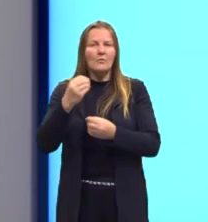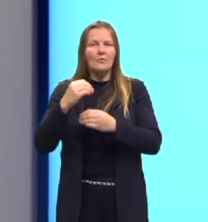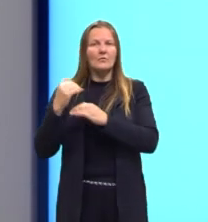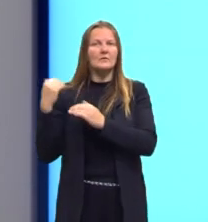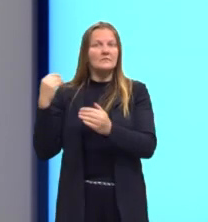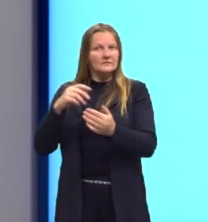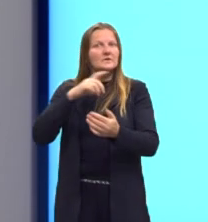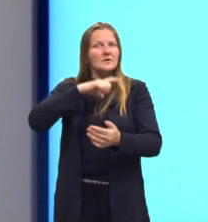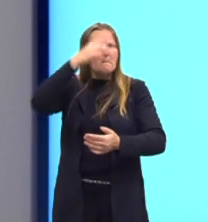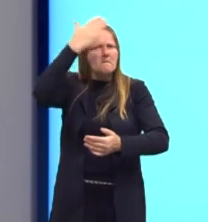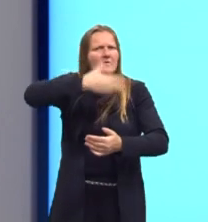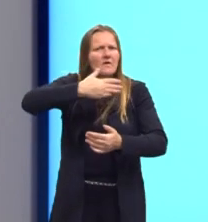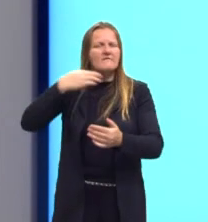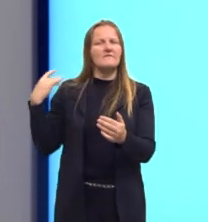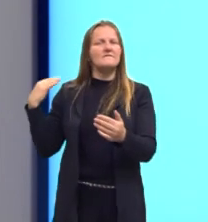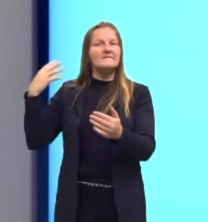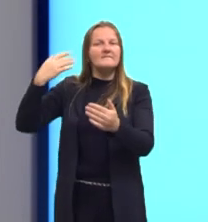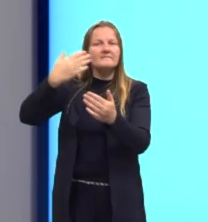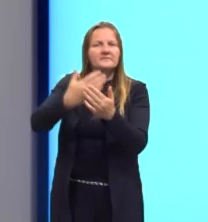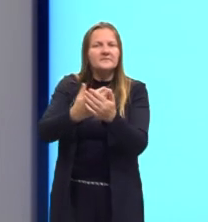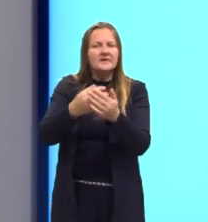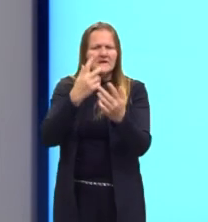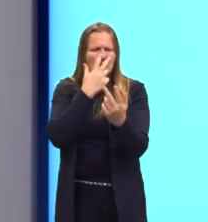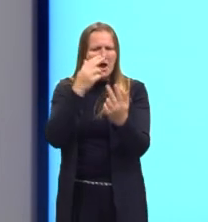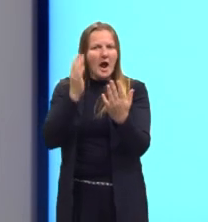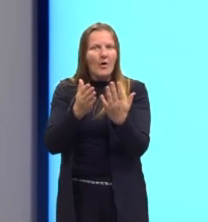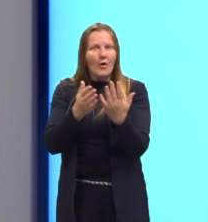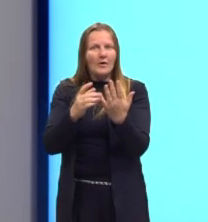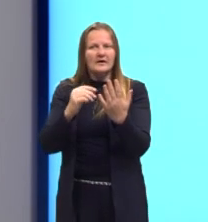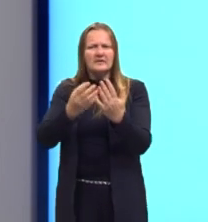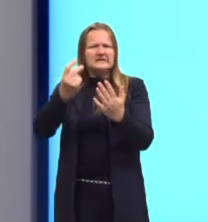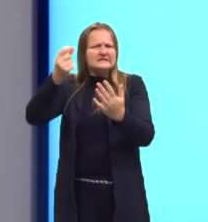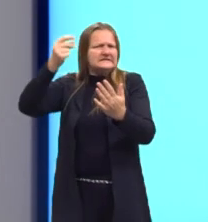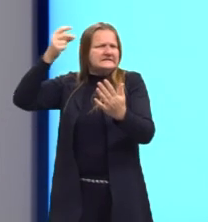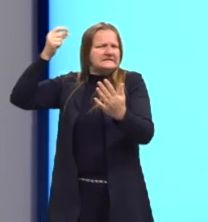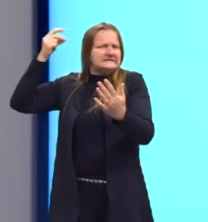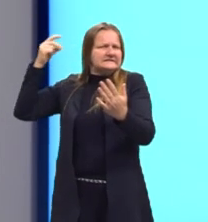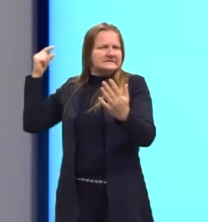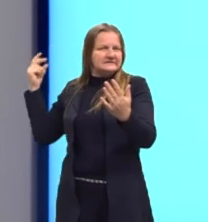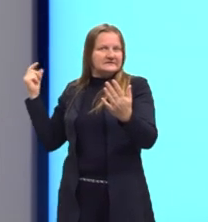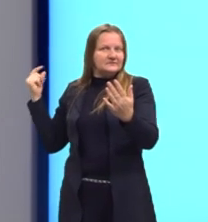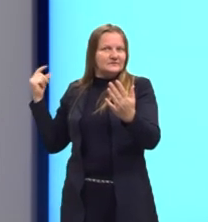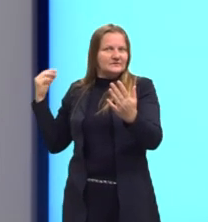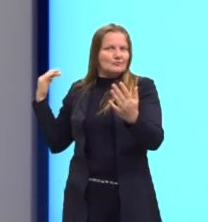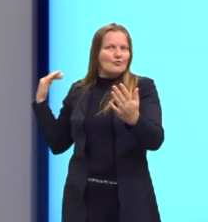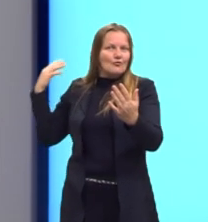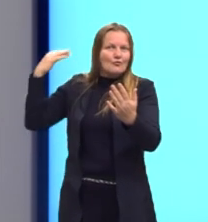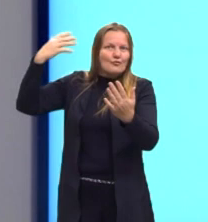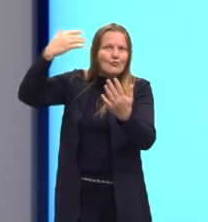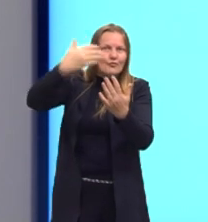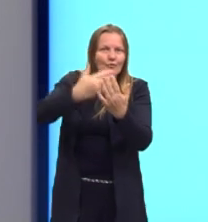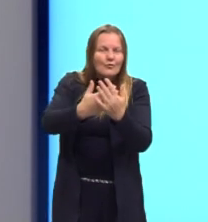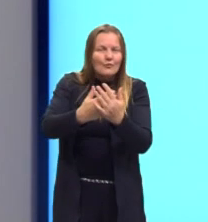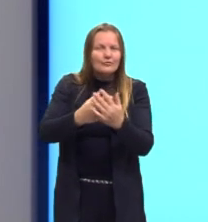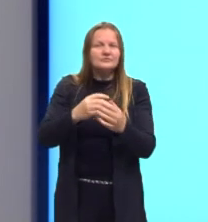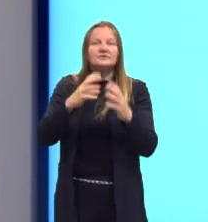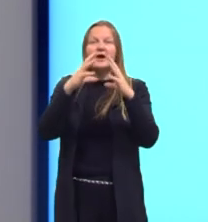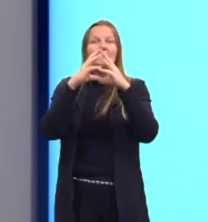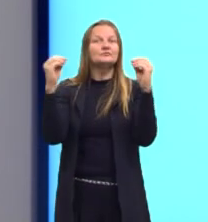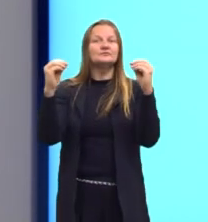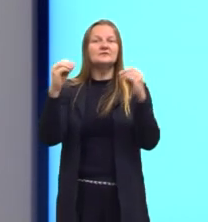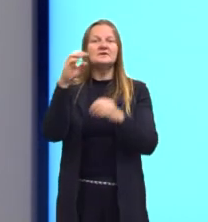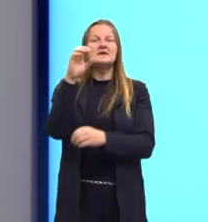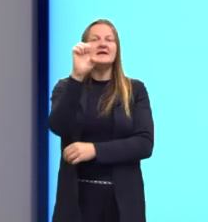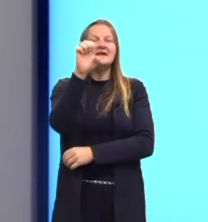evolutiva Então essas semelhanças então dos organismos atuais com alguns organismos já extintos né